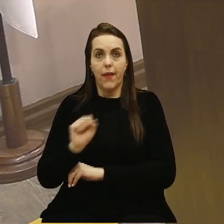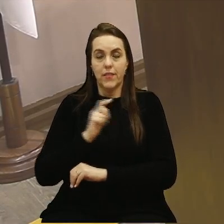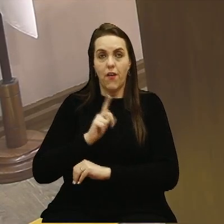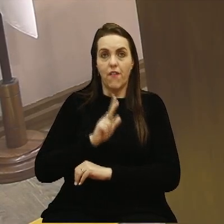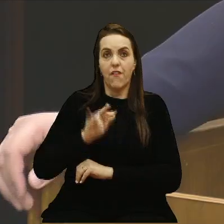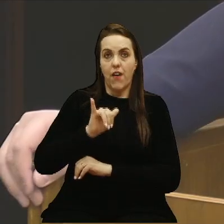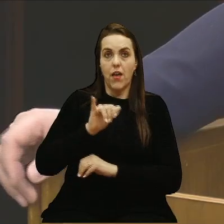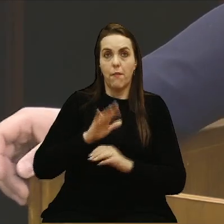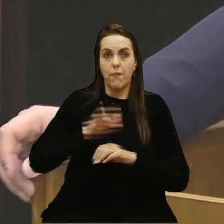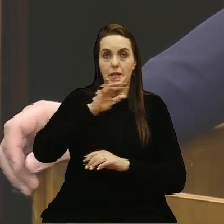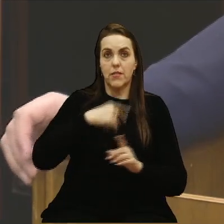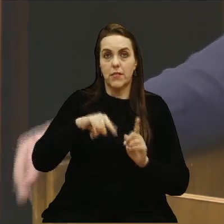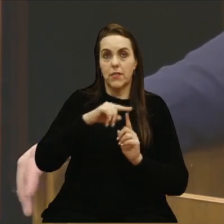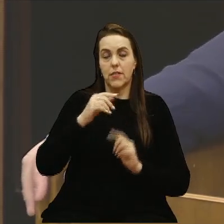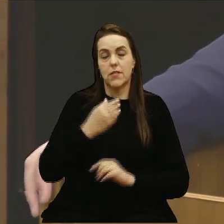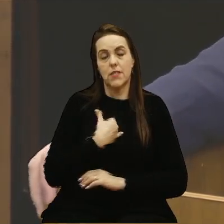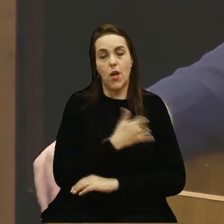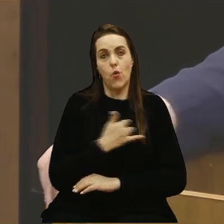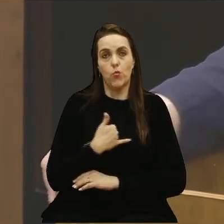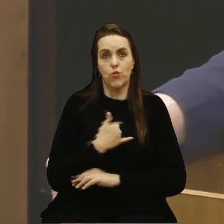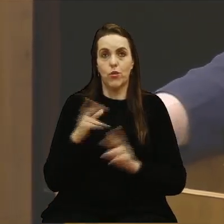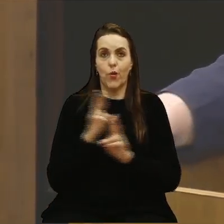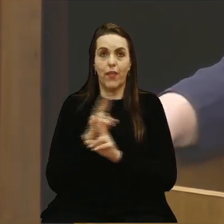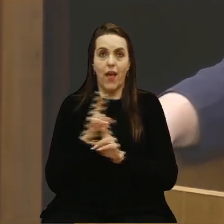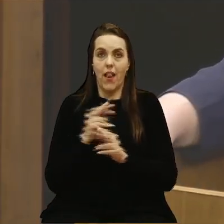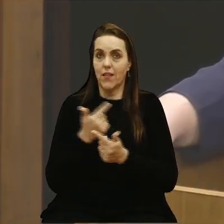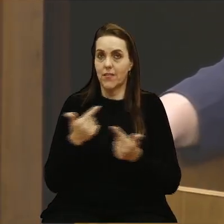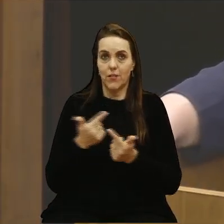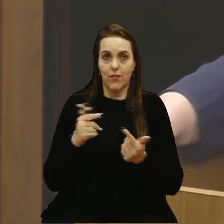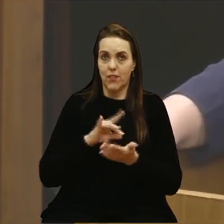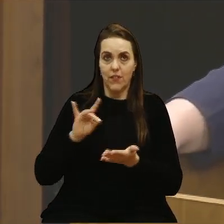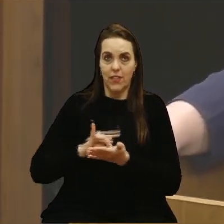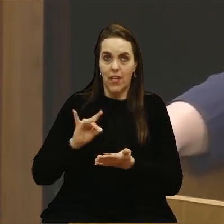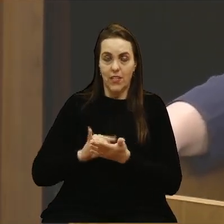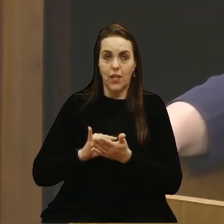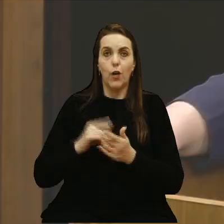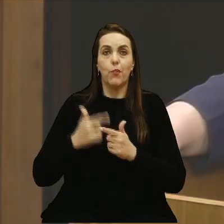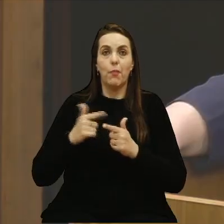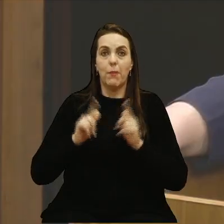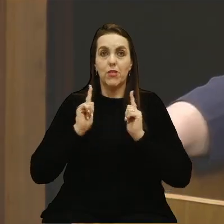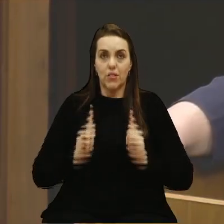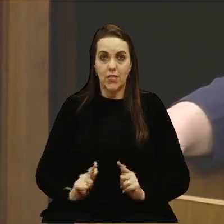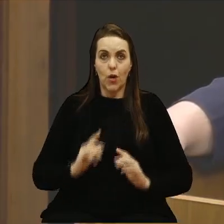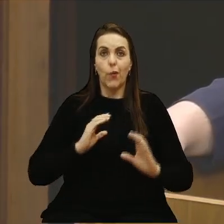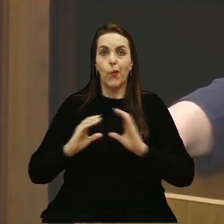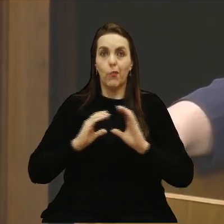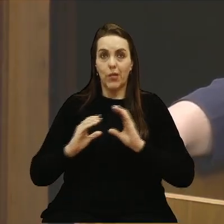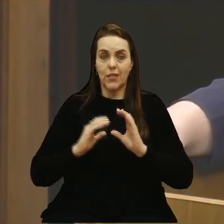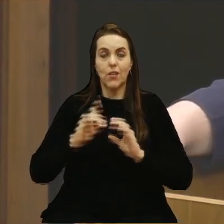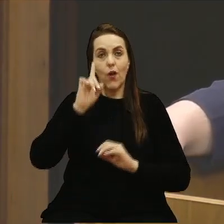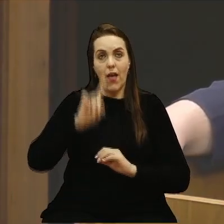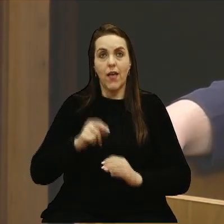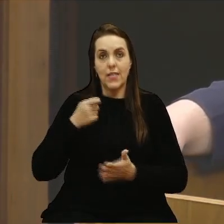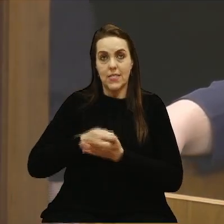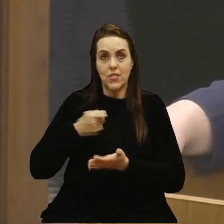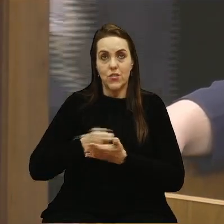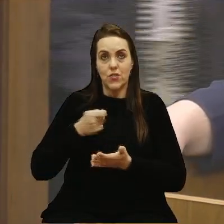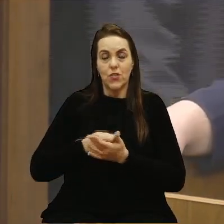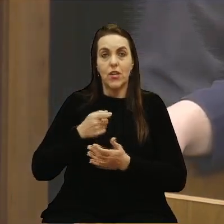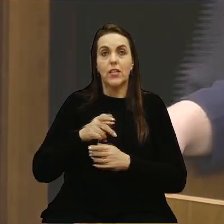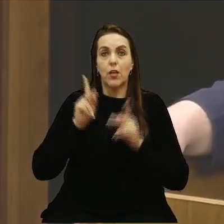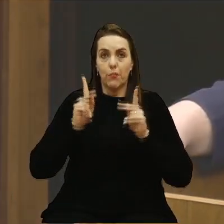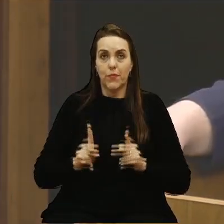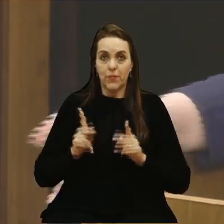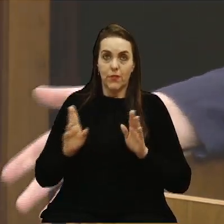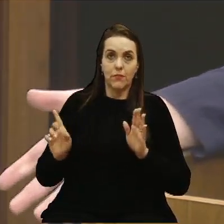saúde. Uma coisa não está relacionada à outra necessariamente. Acho que nosso problema é de gestão e é de comunicação. Insisto, quantas pessoas forem na UPA